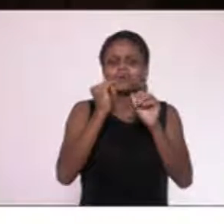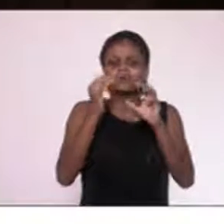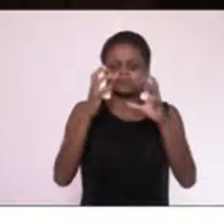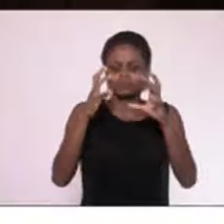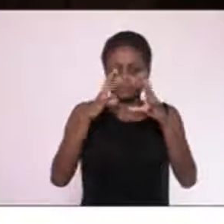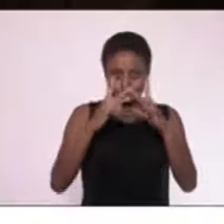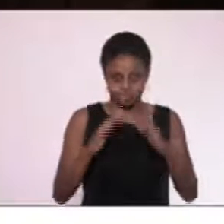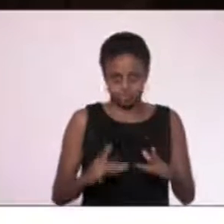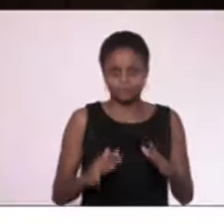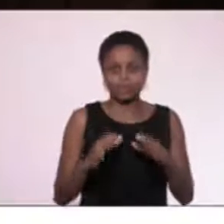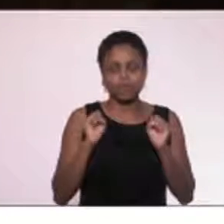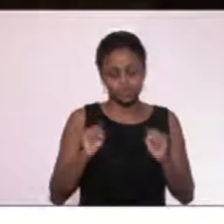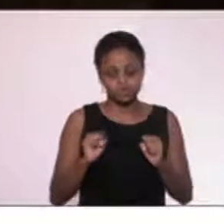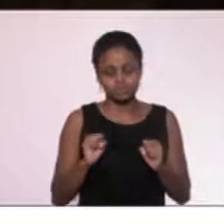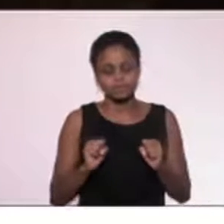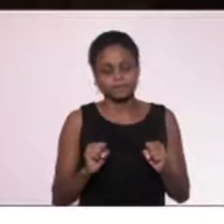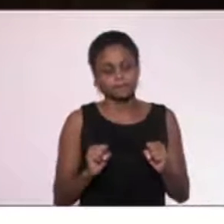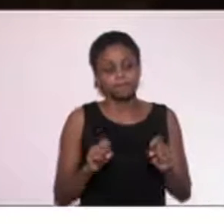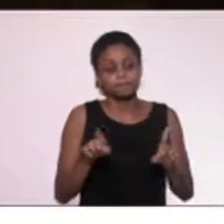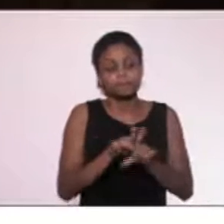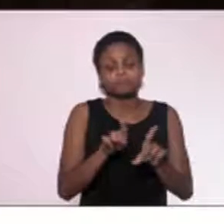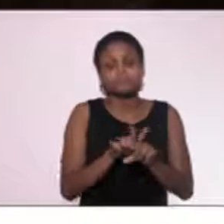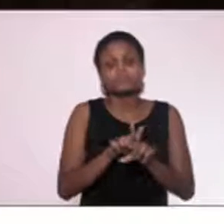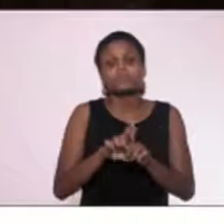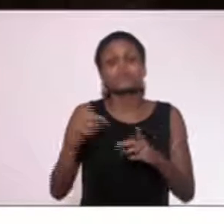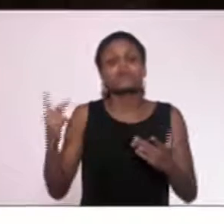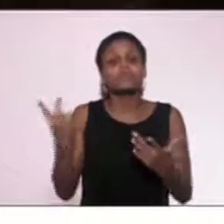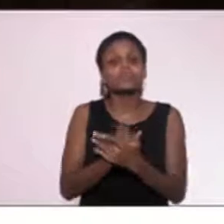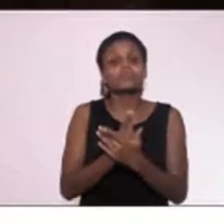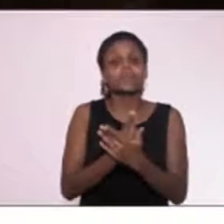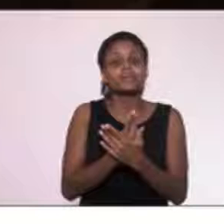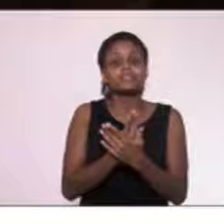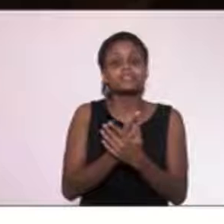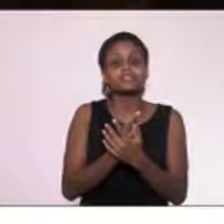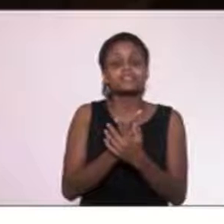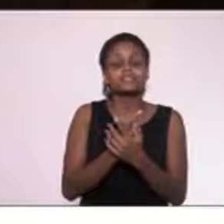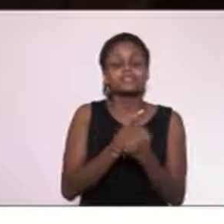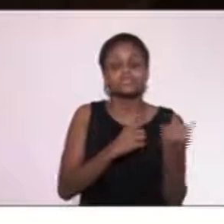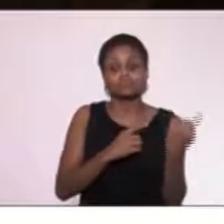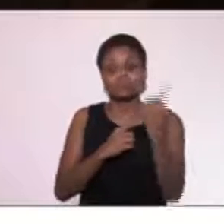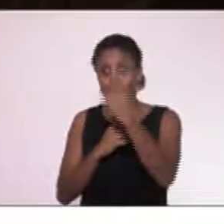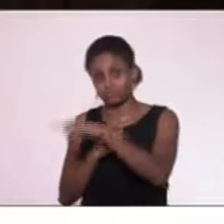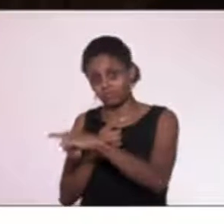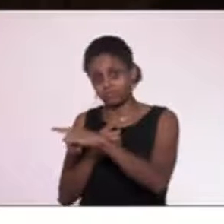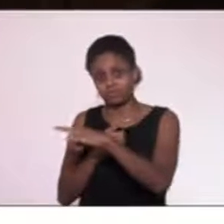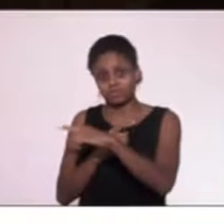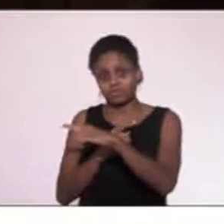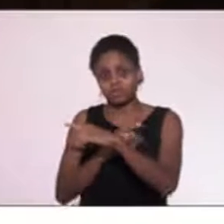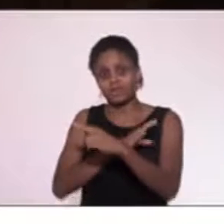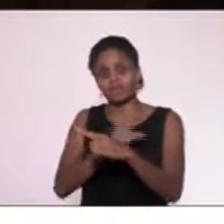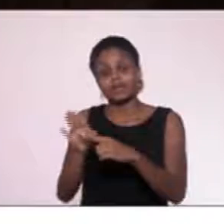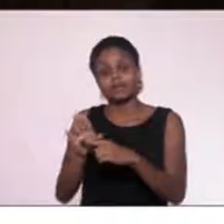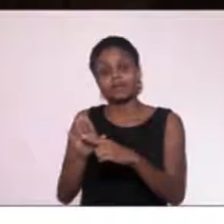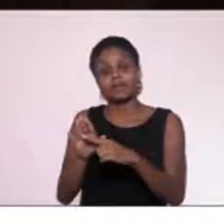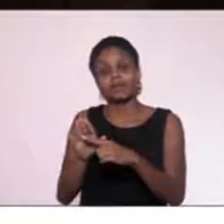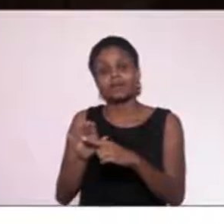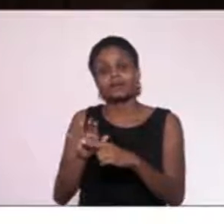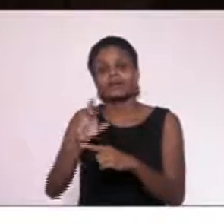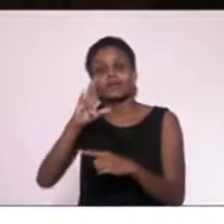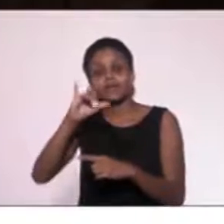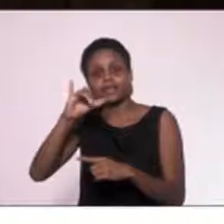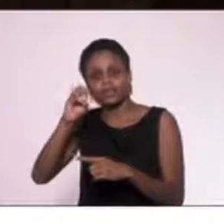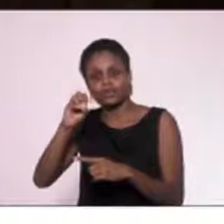intensidade, também acontece no sentido oposto, o sentido